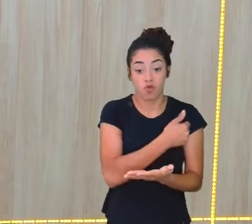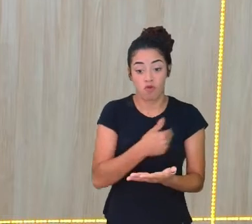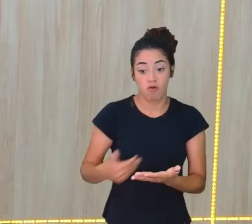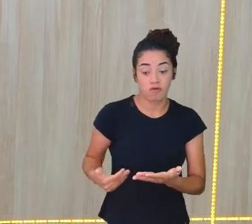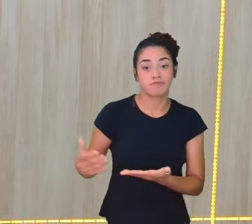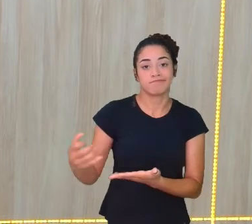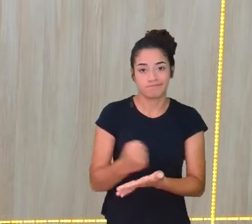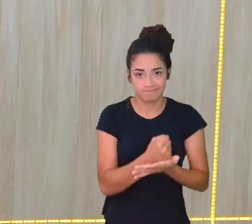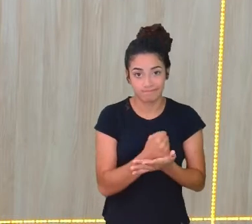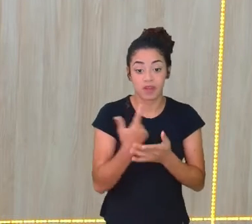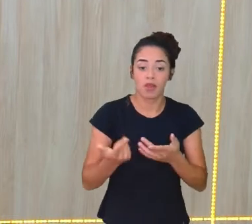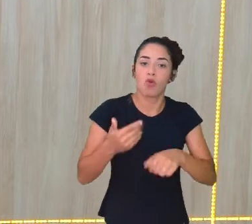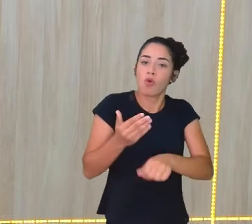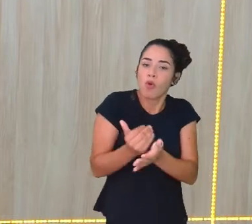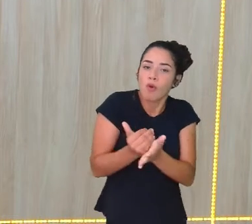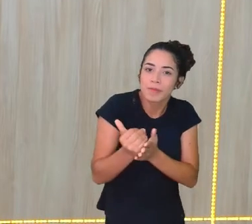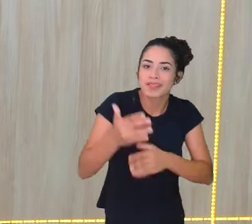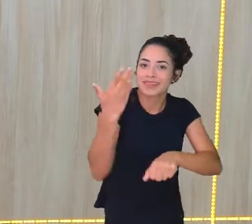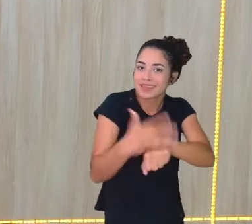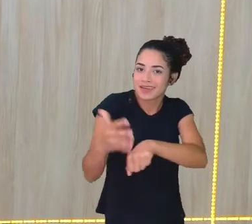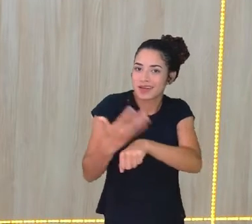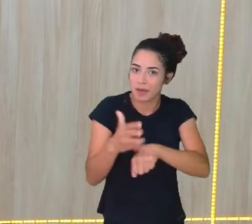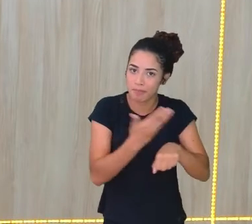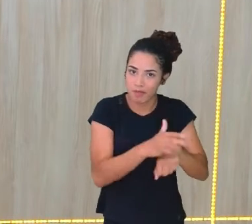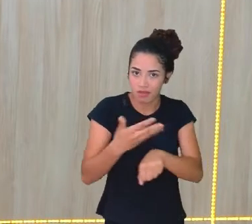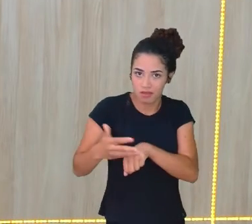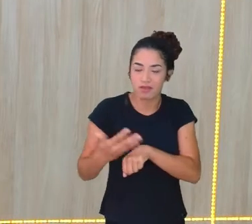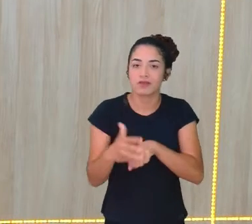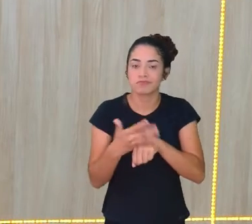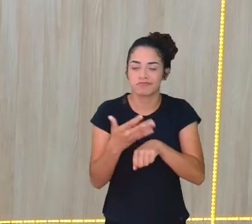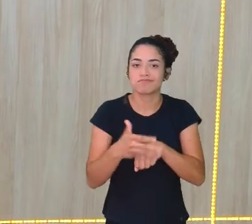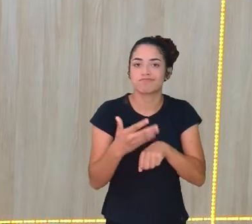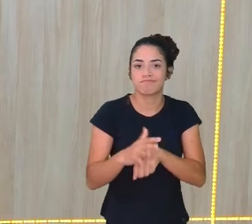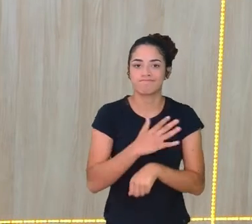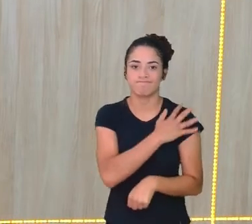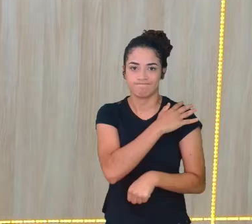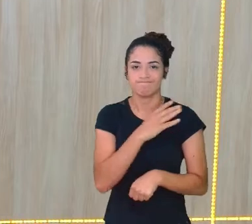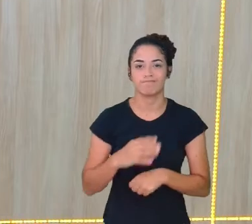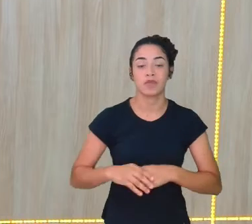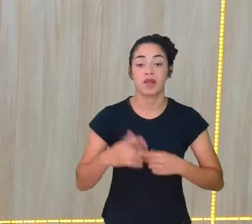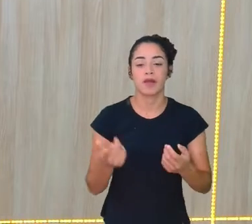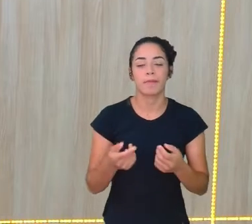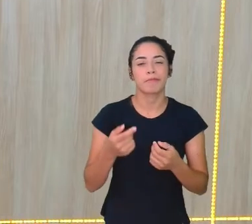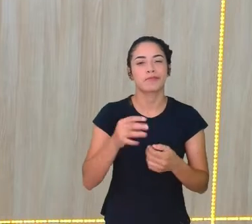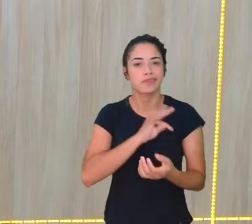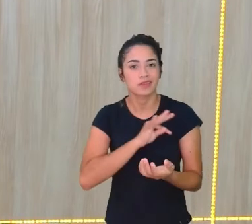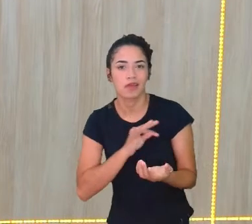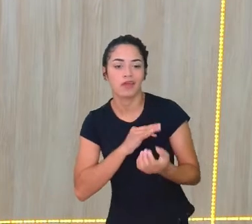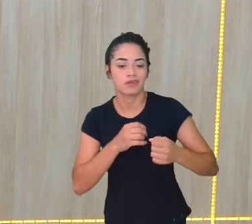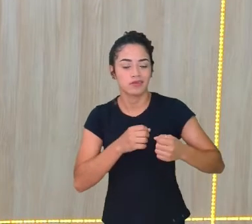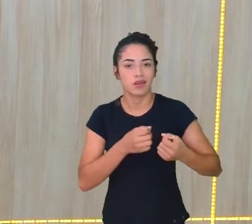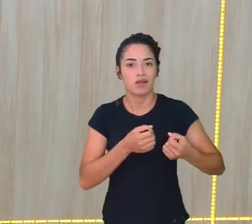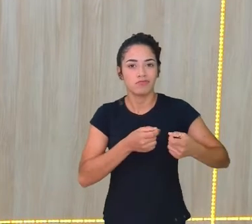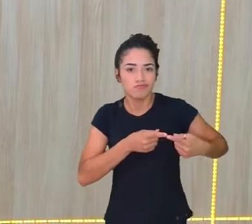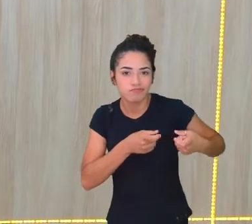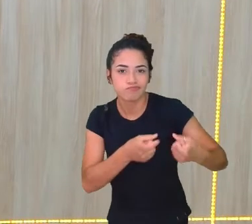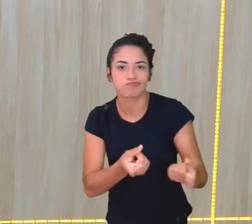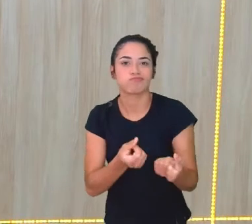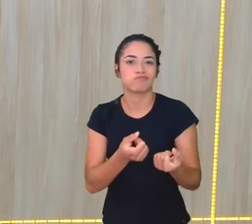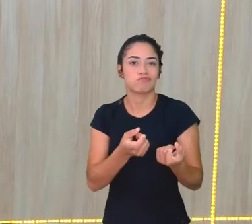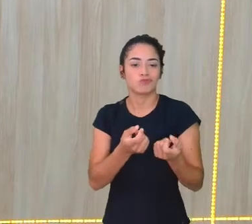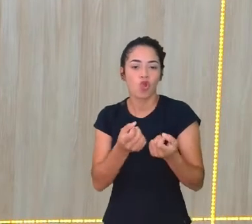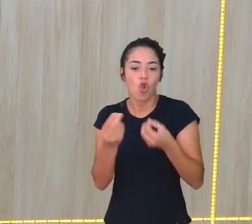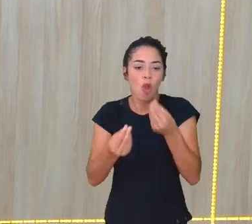seu treinamento militar, tá? Então, aprendiam ali técnicas de combate, técnicas de